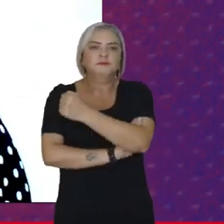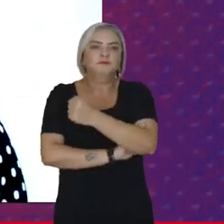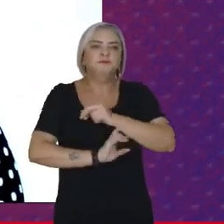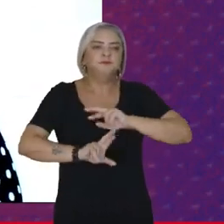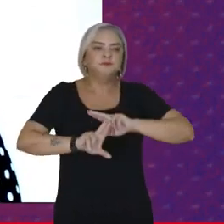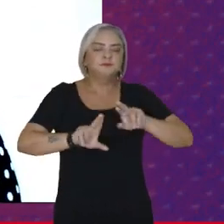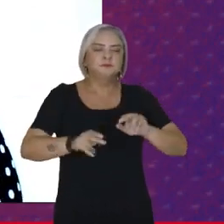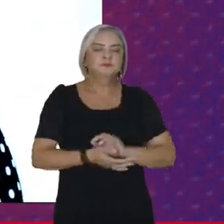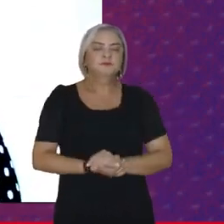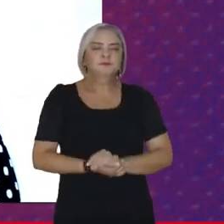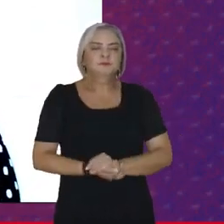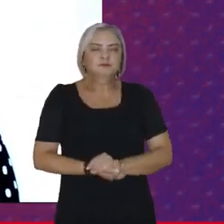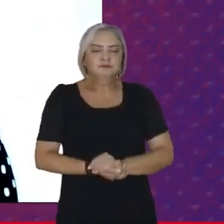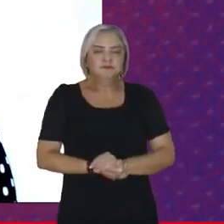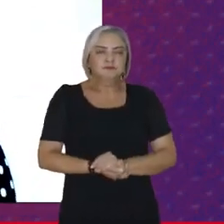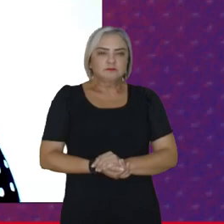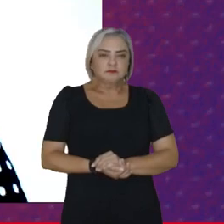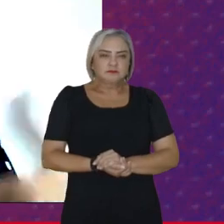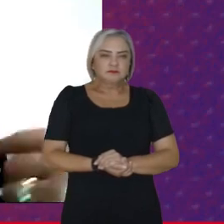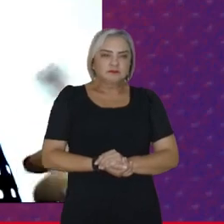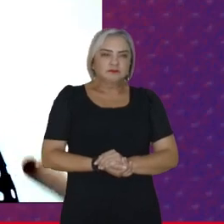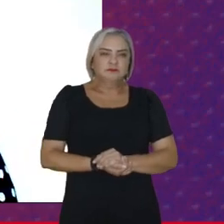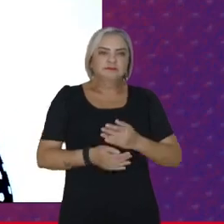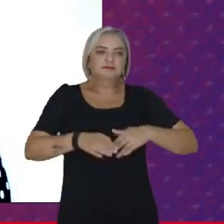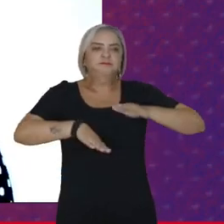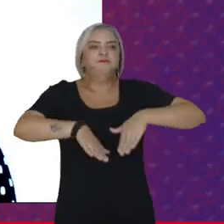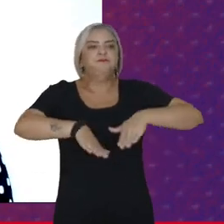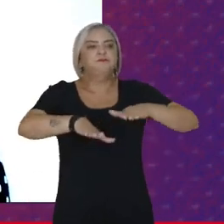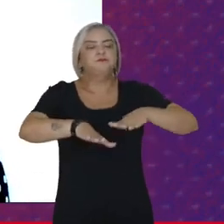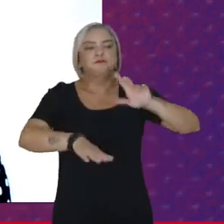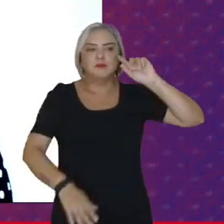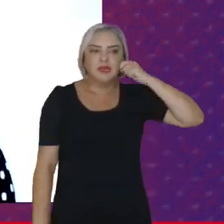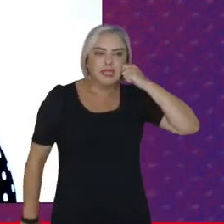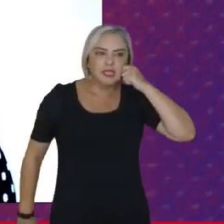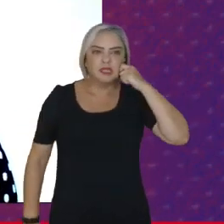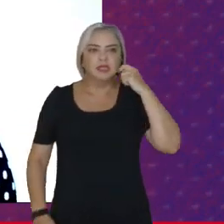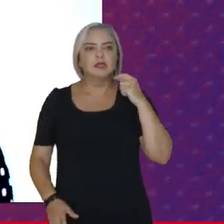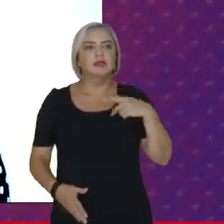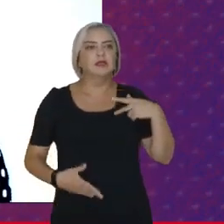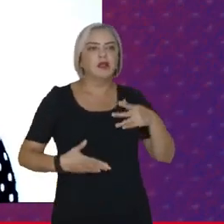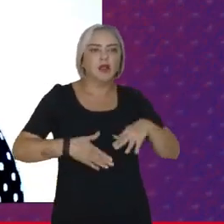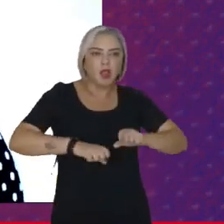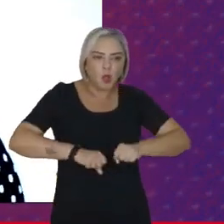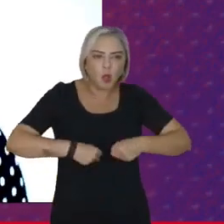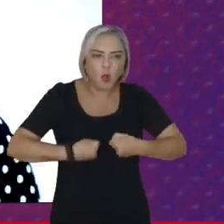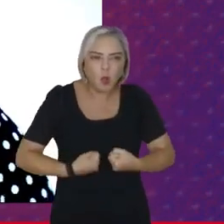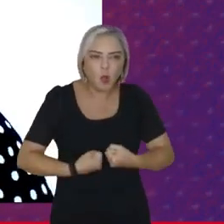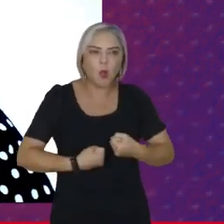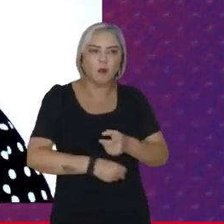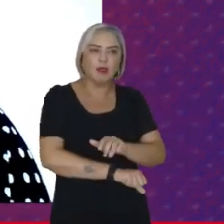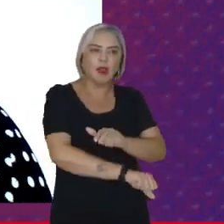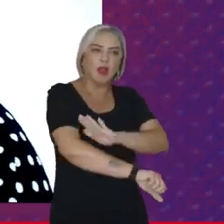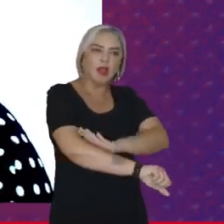vários, certo? Os movimentos negros, movimentos de combate ao